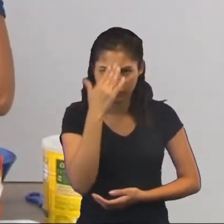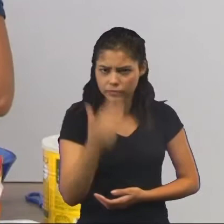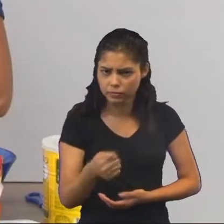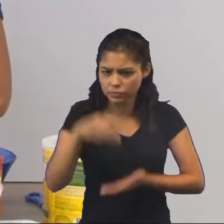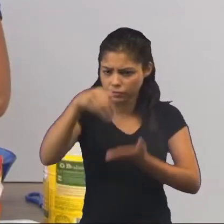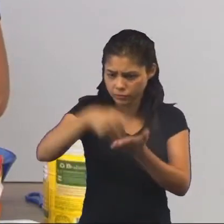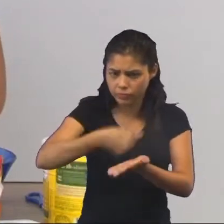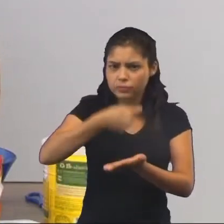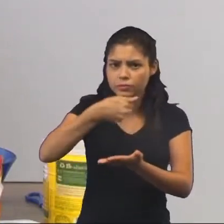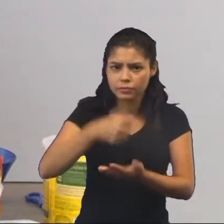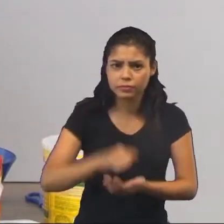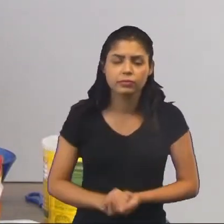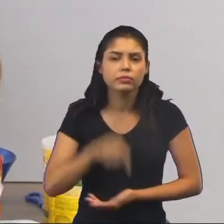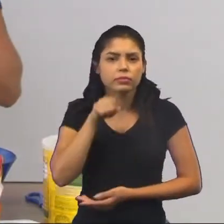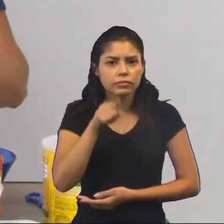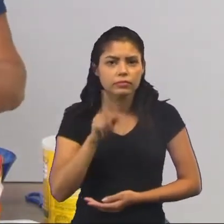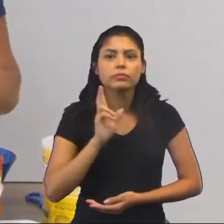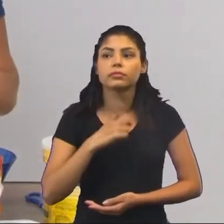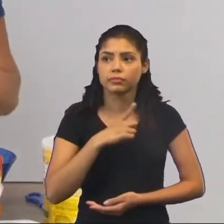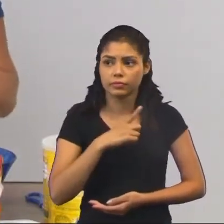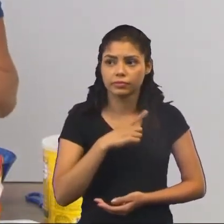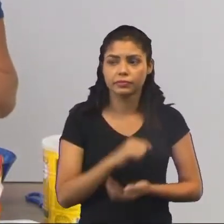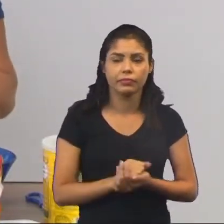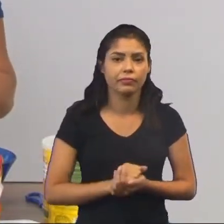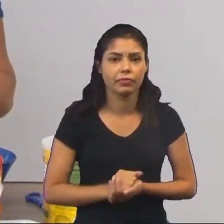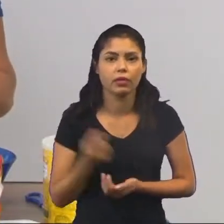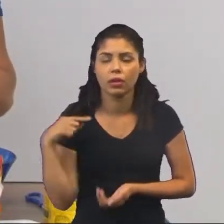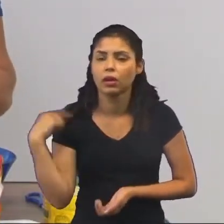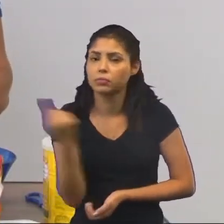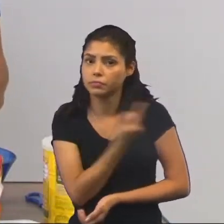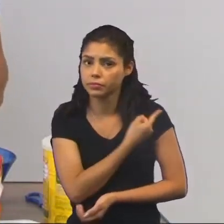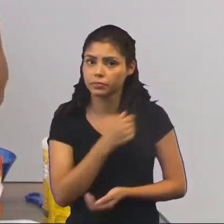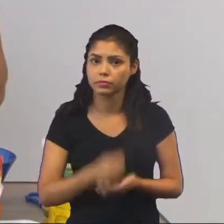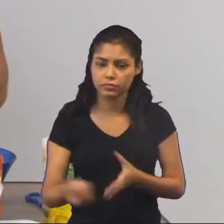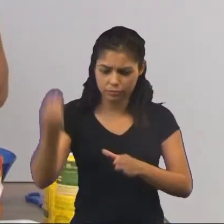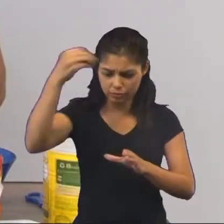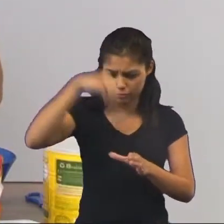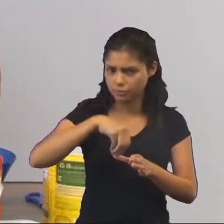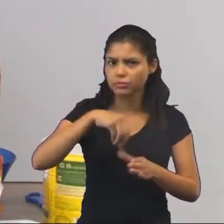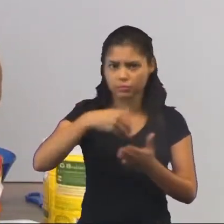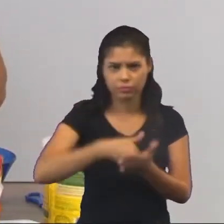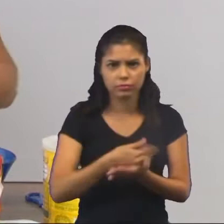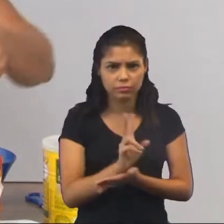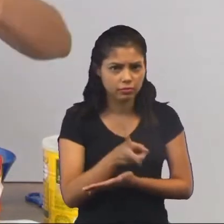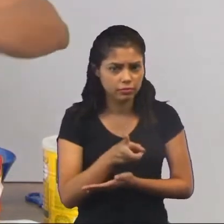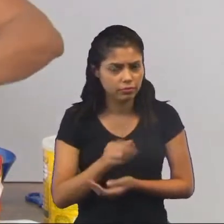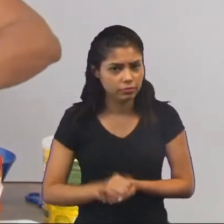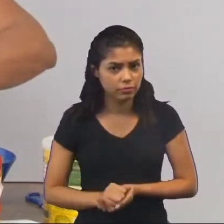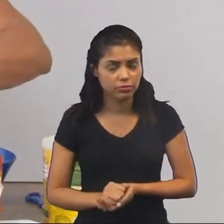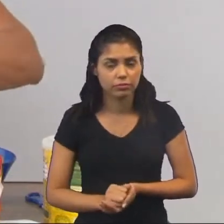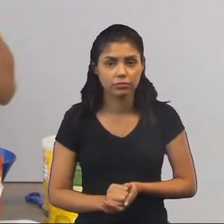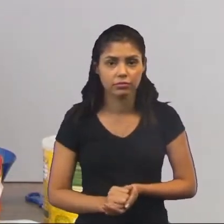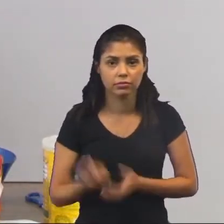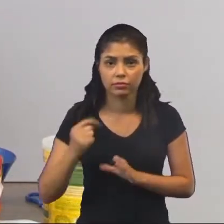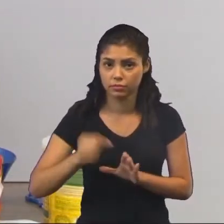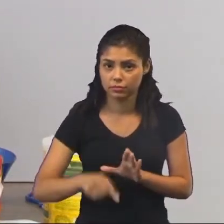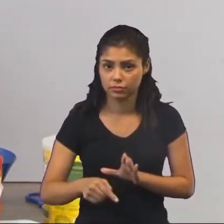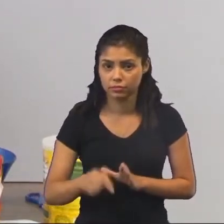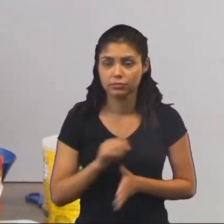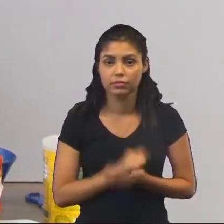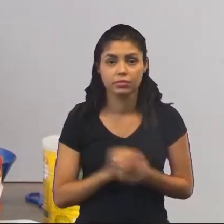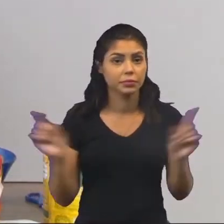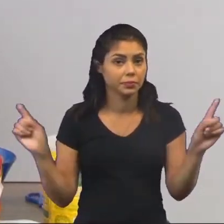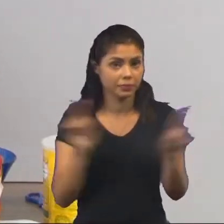o que é colher de sopa? Será que nós vamos colocar na nossa receita uma colher de sopa mesmo? E vamos colocar aqui dentro a